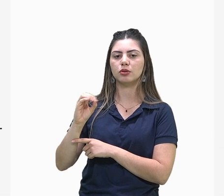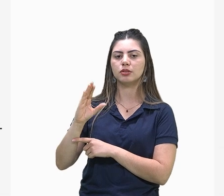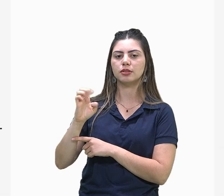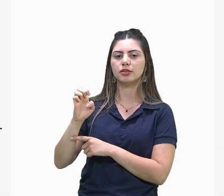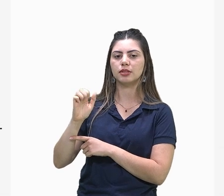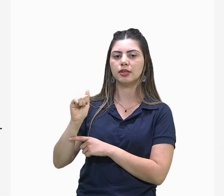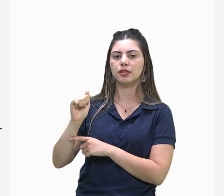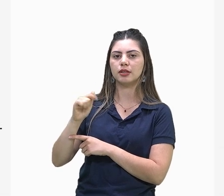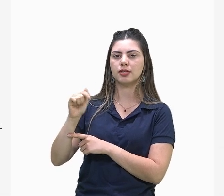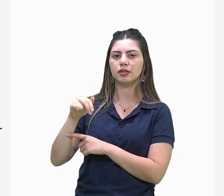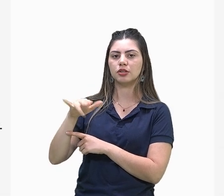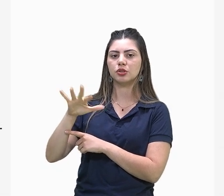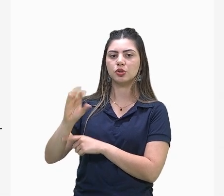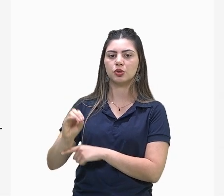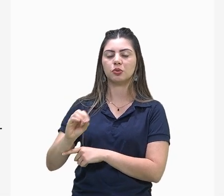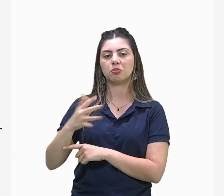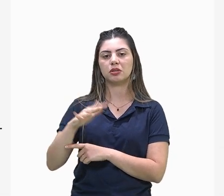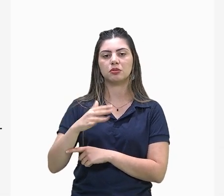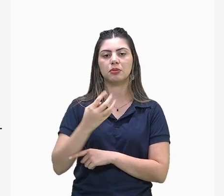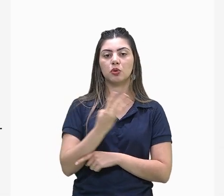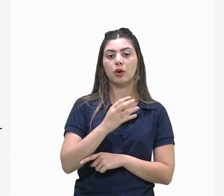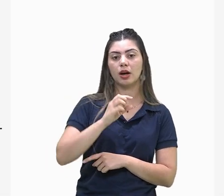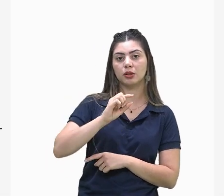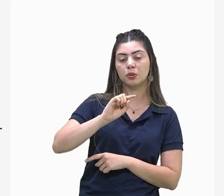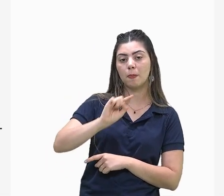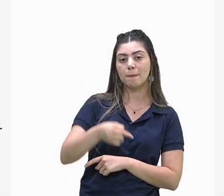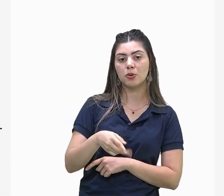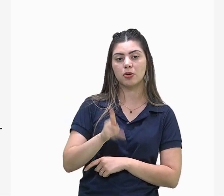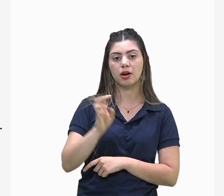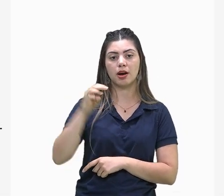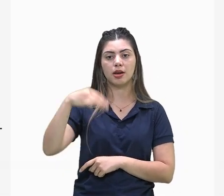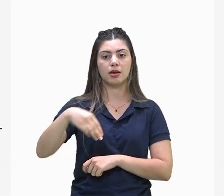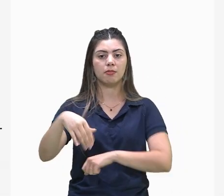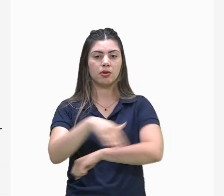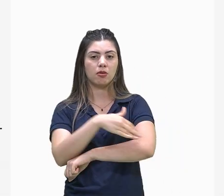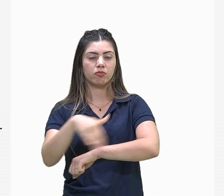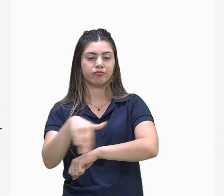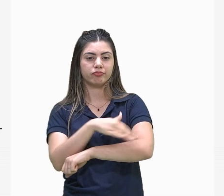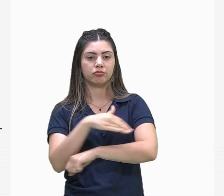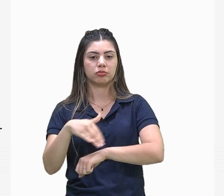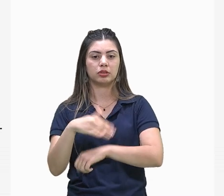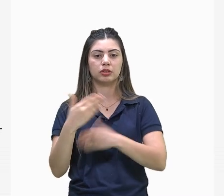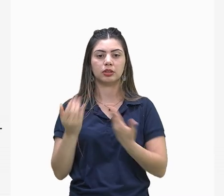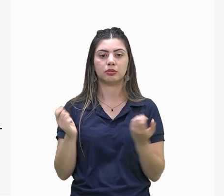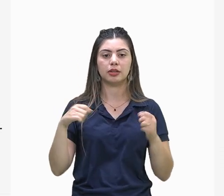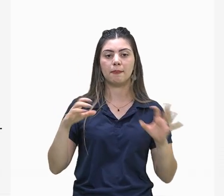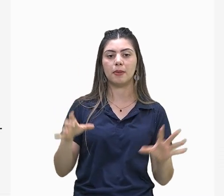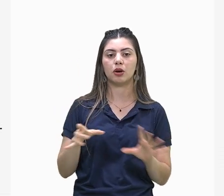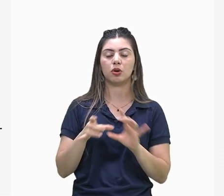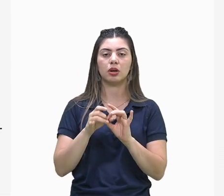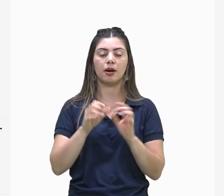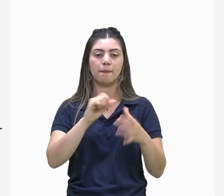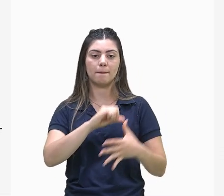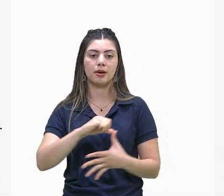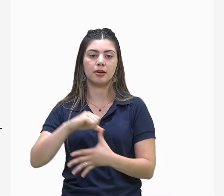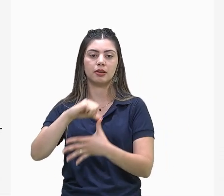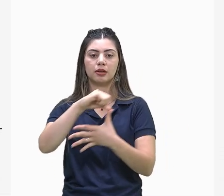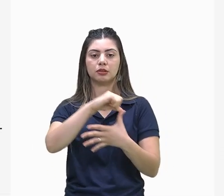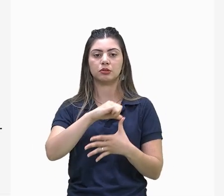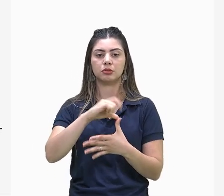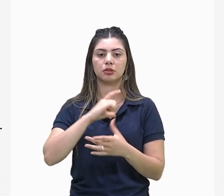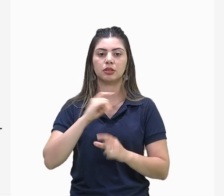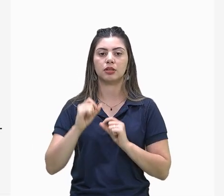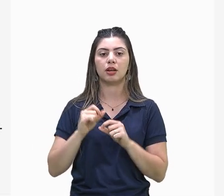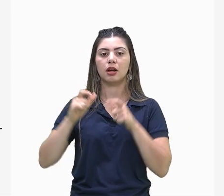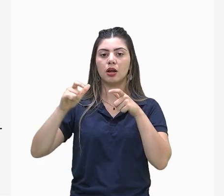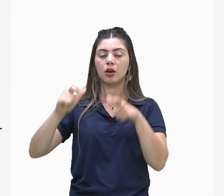bioceânico vai ter cerca aí de 4 mil quilômetros de rodovias, que integra a América do Sul, ligando Santos,